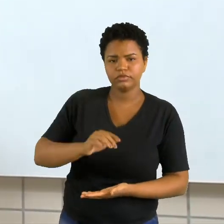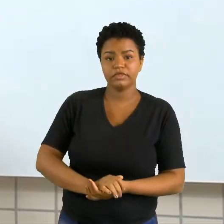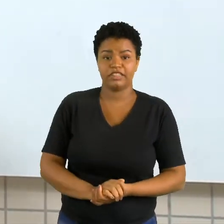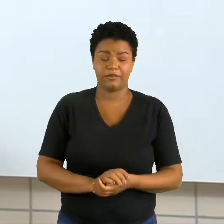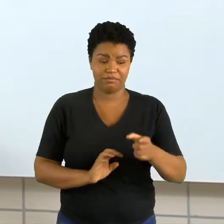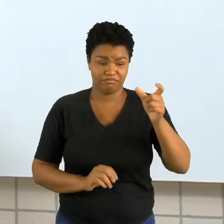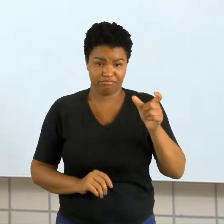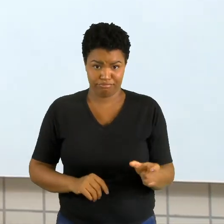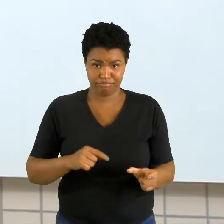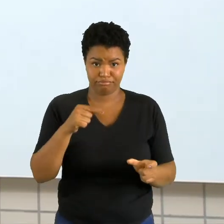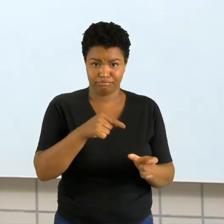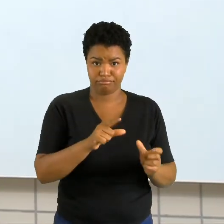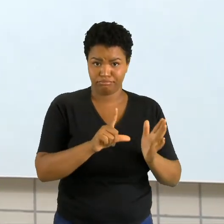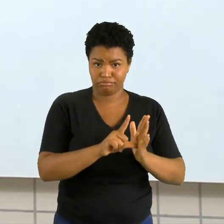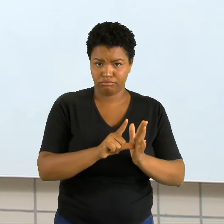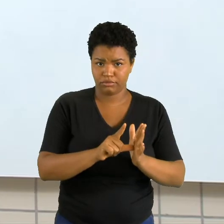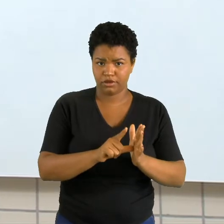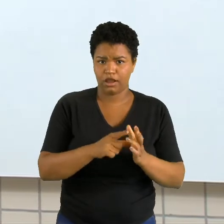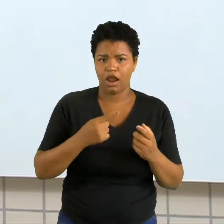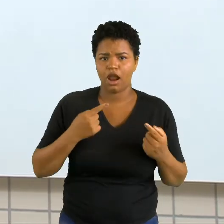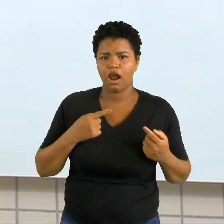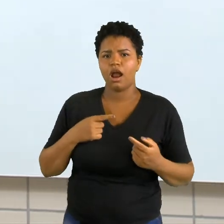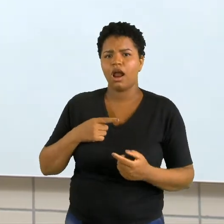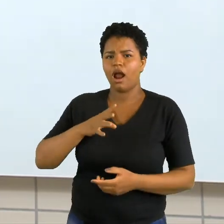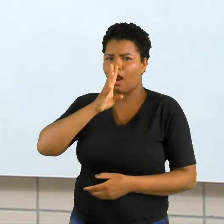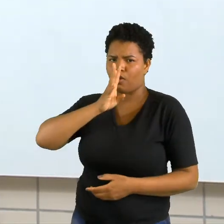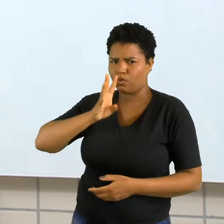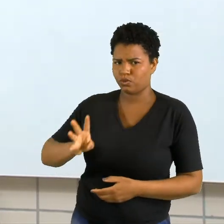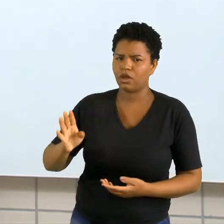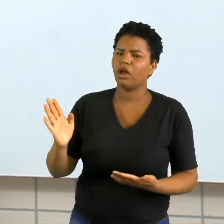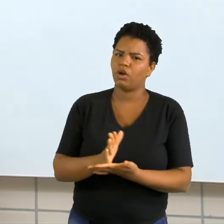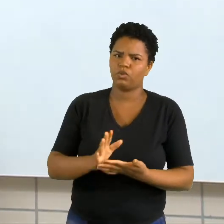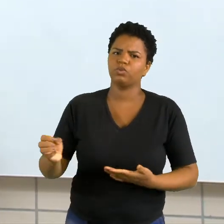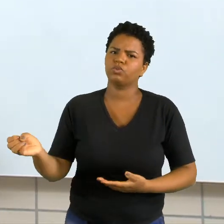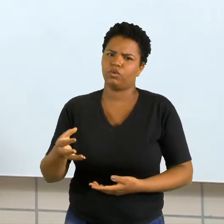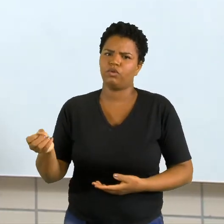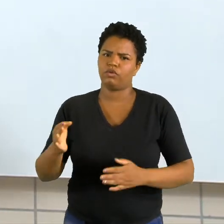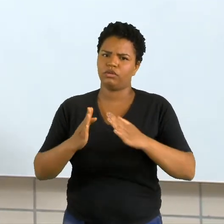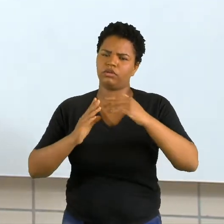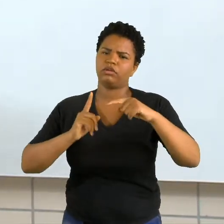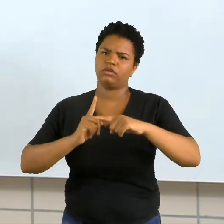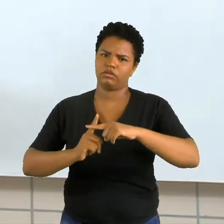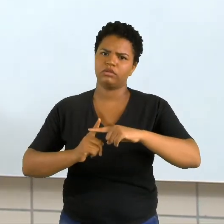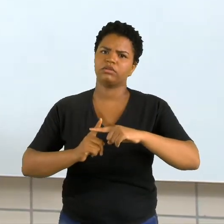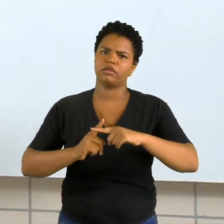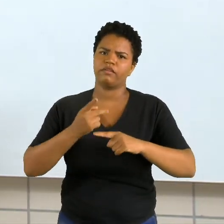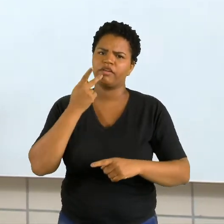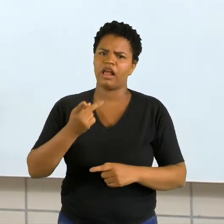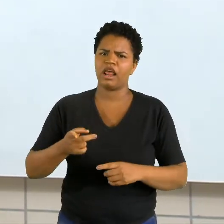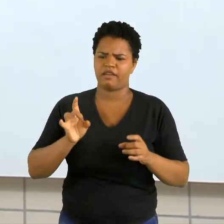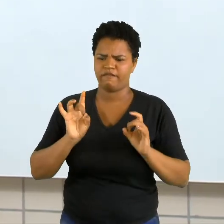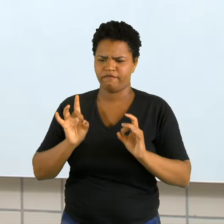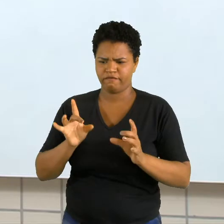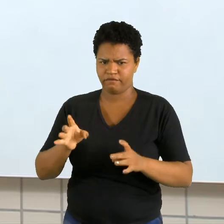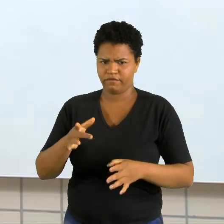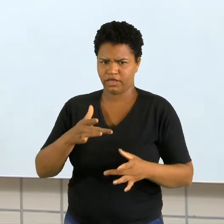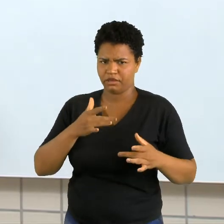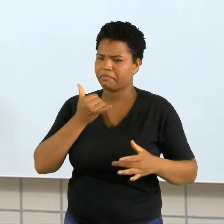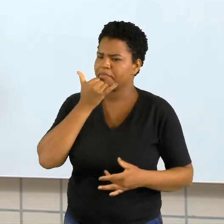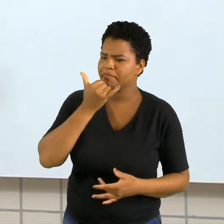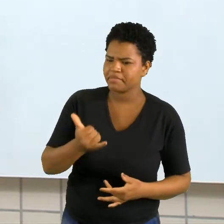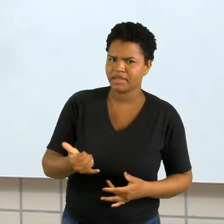daquele período. Tá? Falando sobre Martinho Lutero, ocorreu um episódio que nós podemos destacar com muita relevância. Foi o episódio quando o